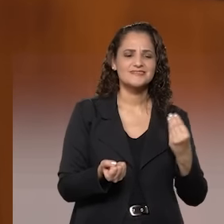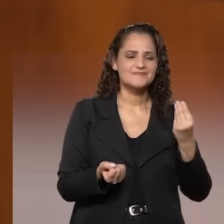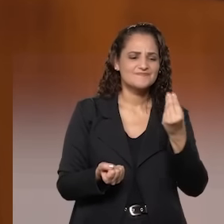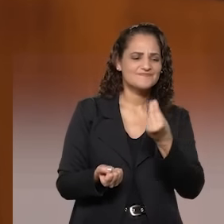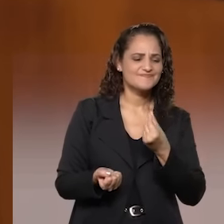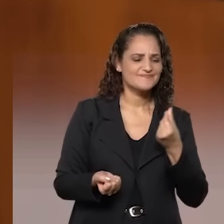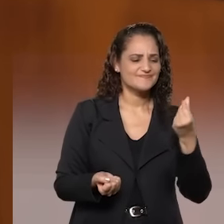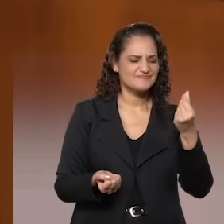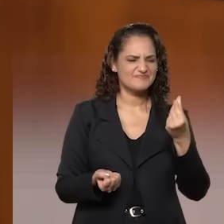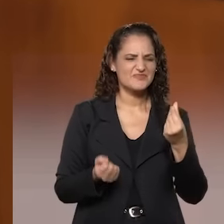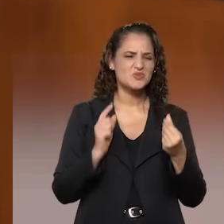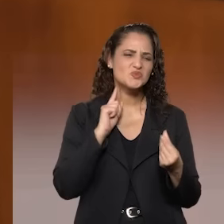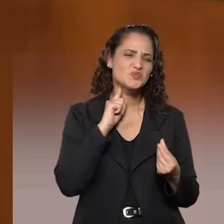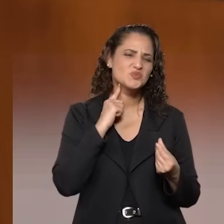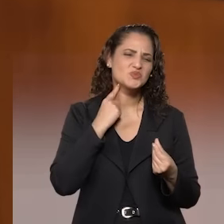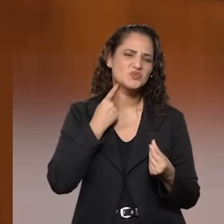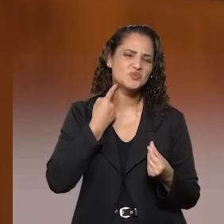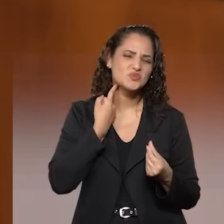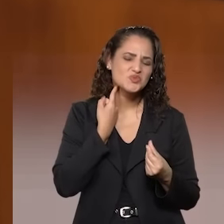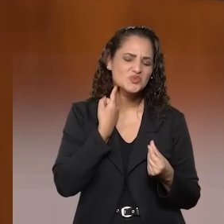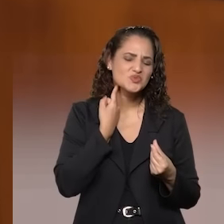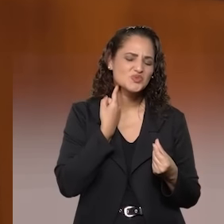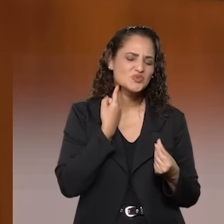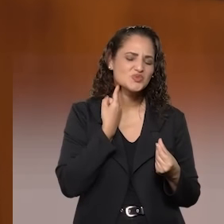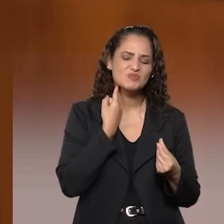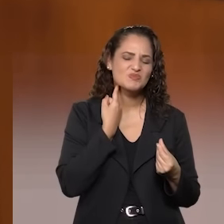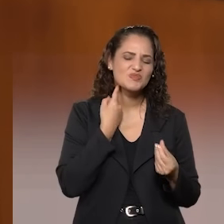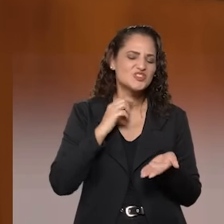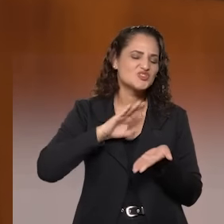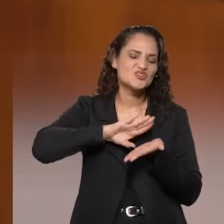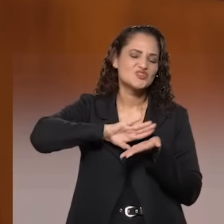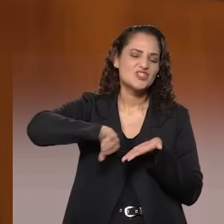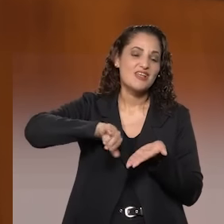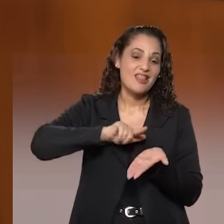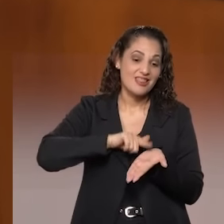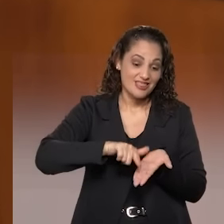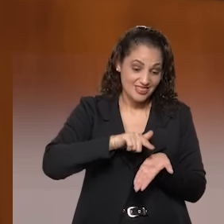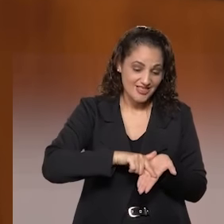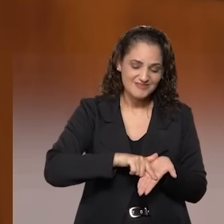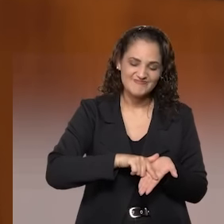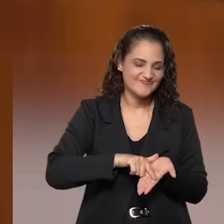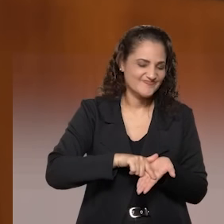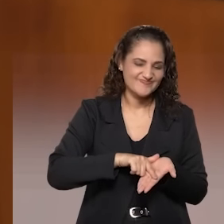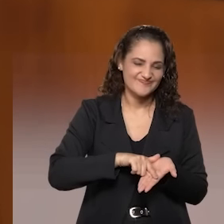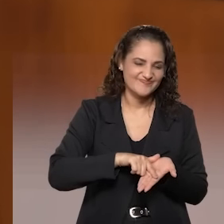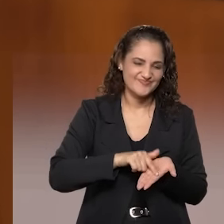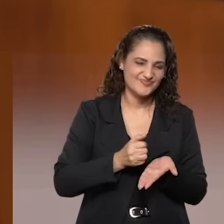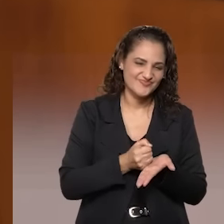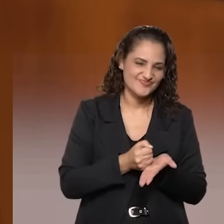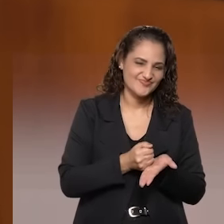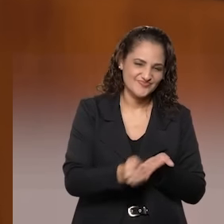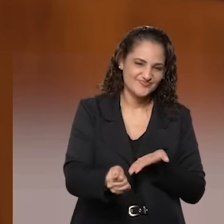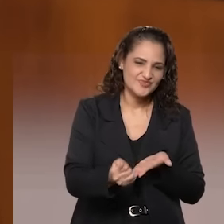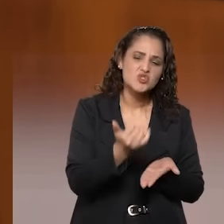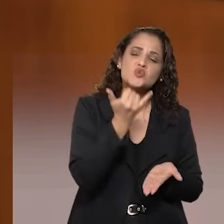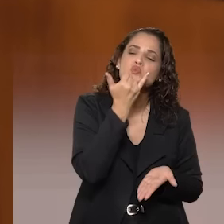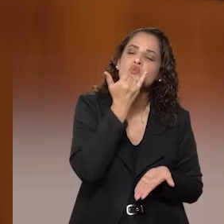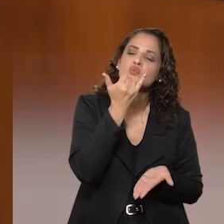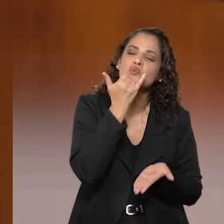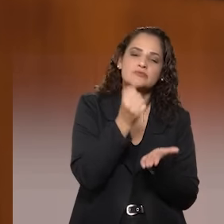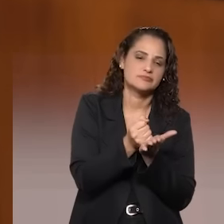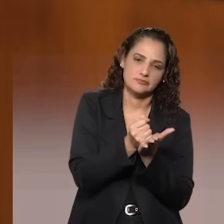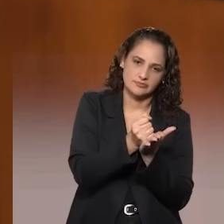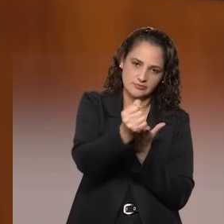sai depois não adianta pedir desculpas né Nós já tivemos diversos casos que aconteceram em organizações